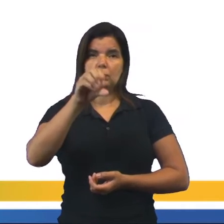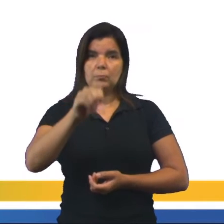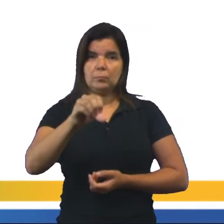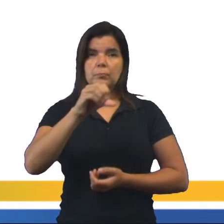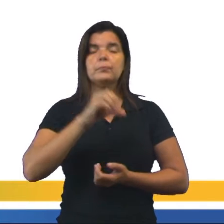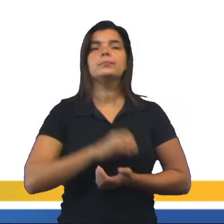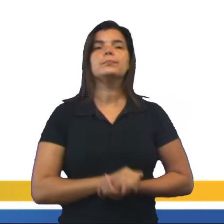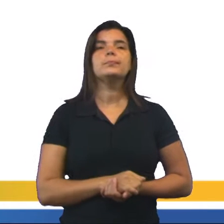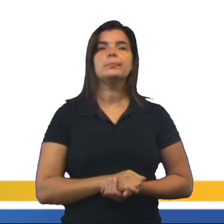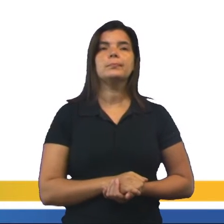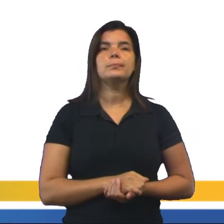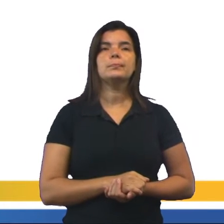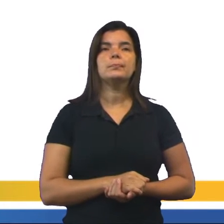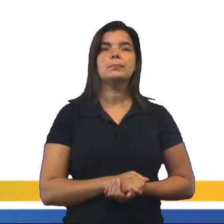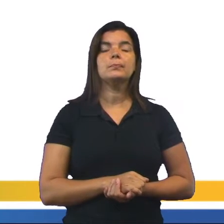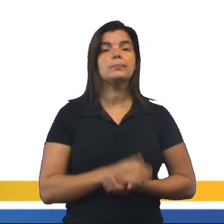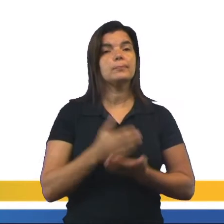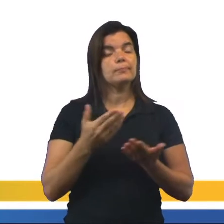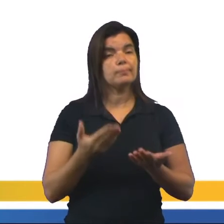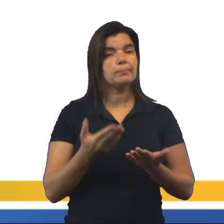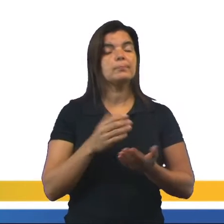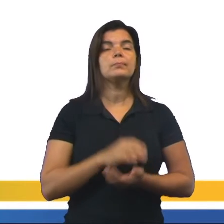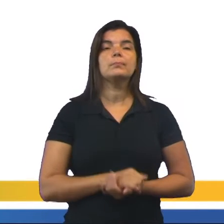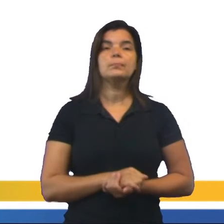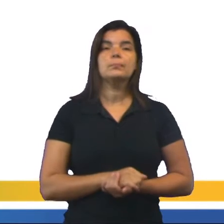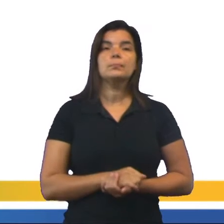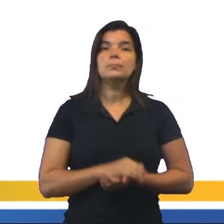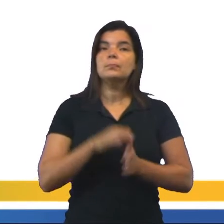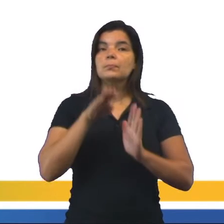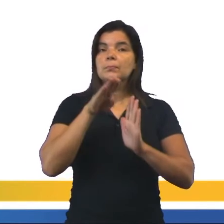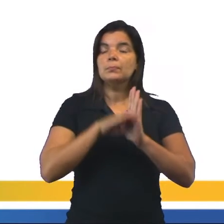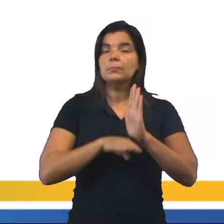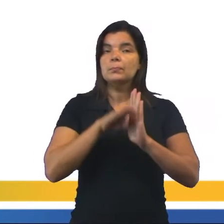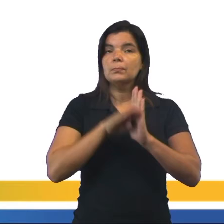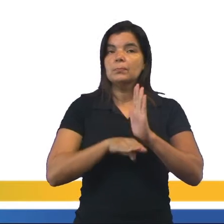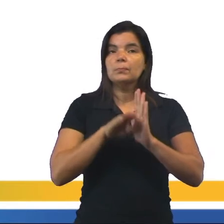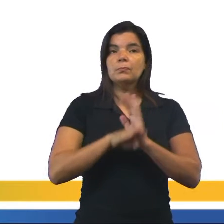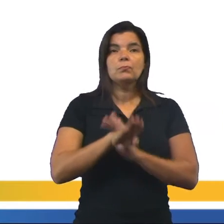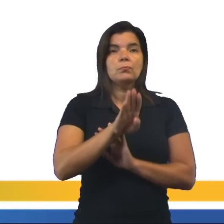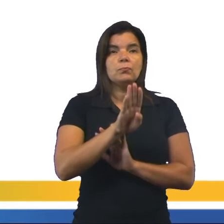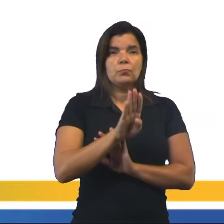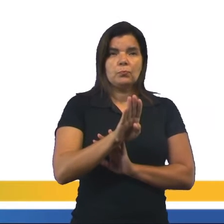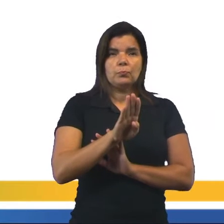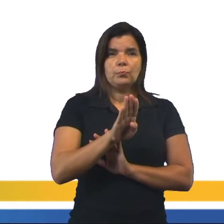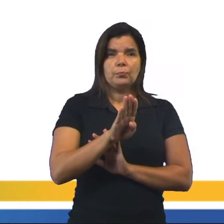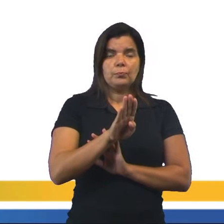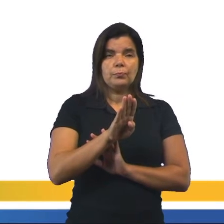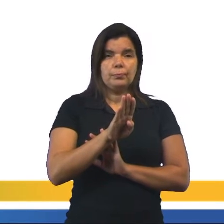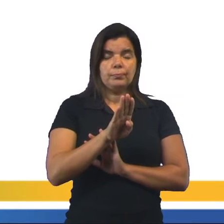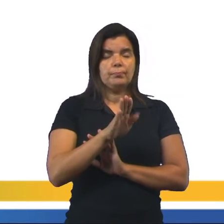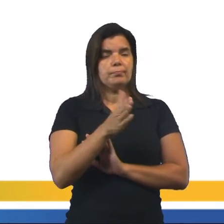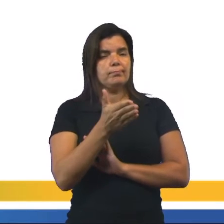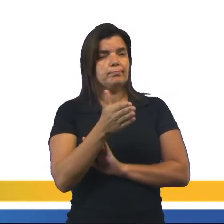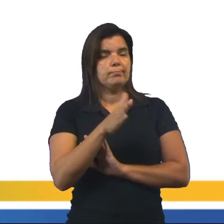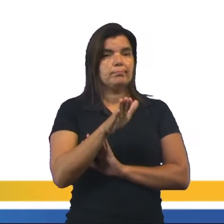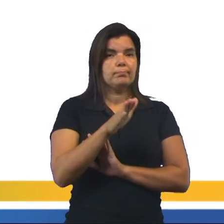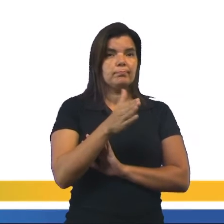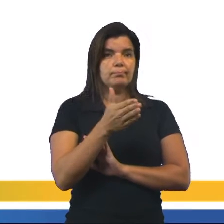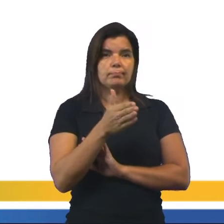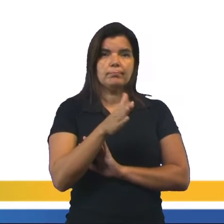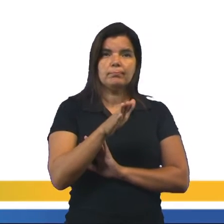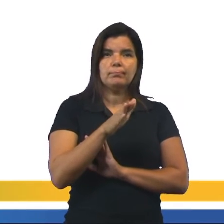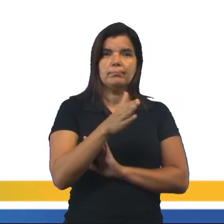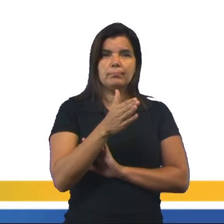0,64.279. Então, aí eu vou fazer a subtração. B é mais ou menos,